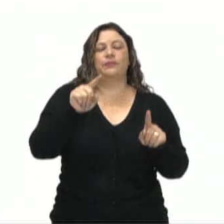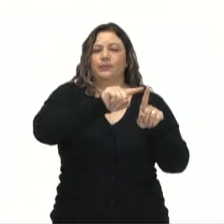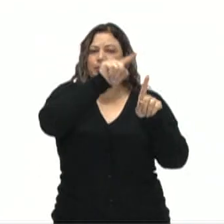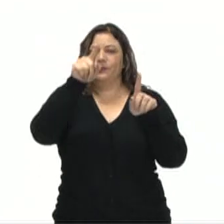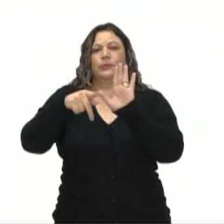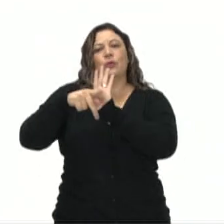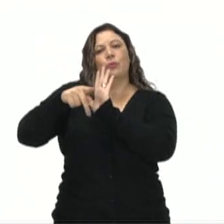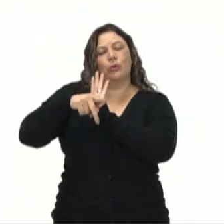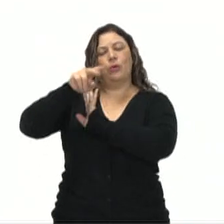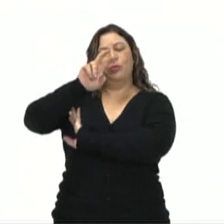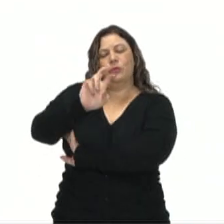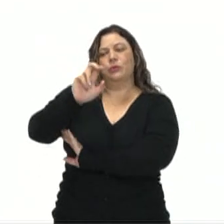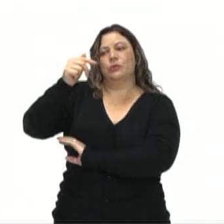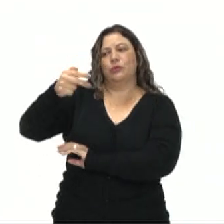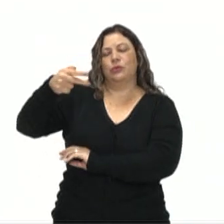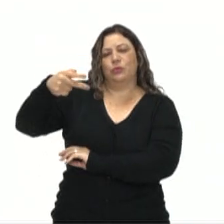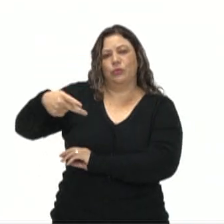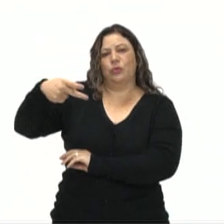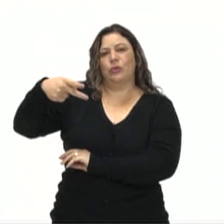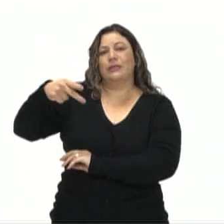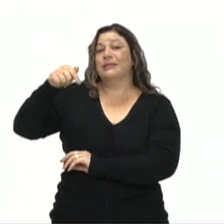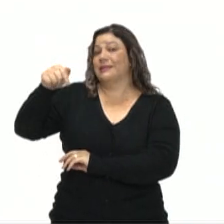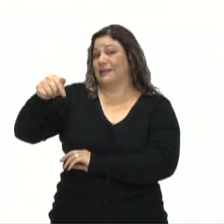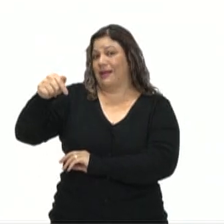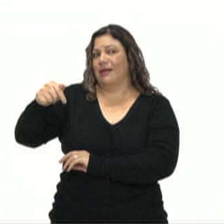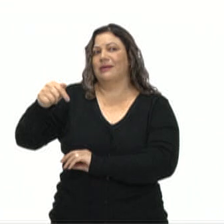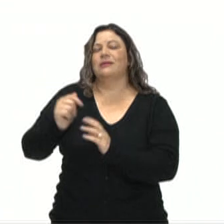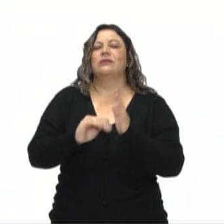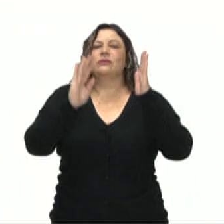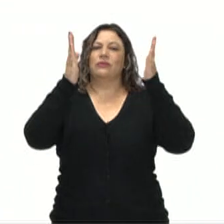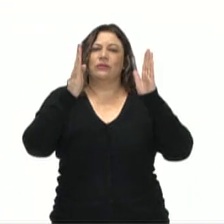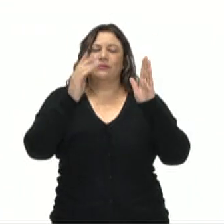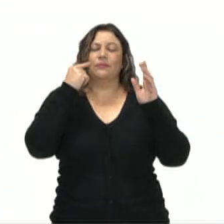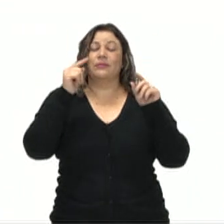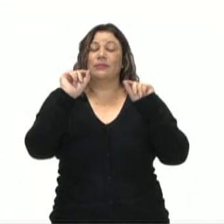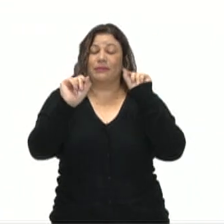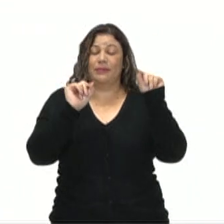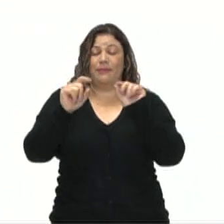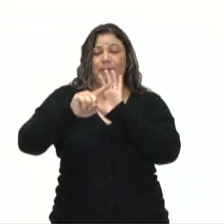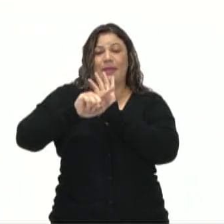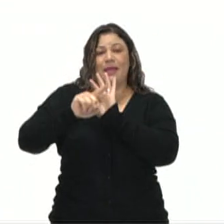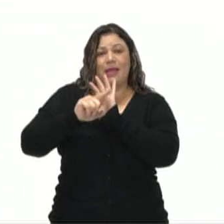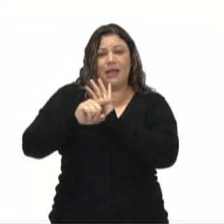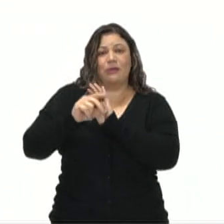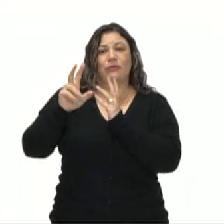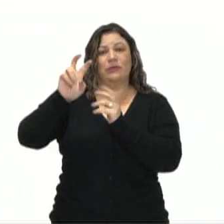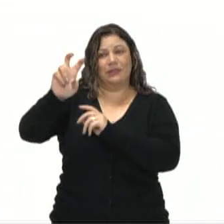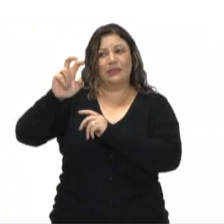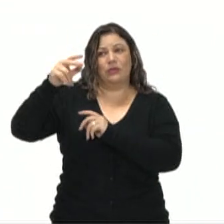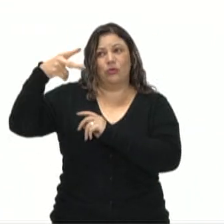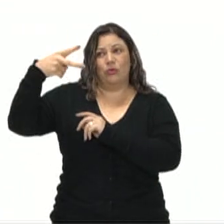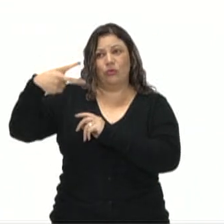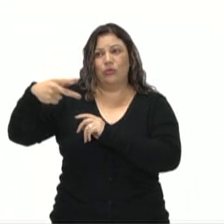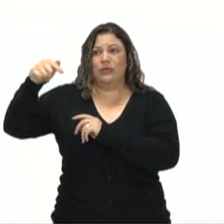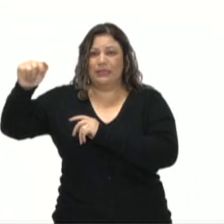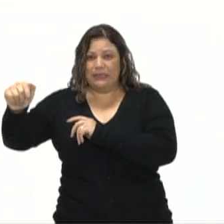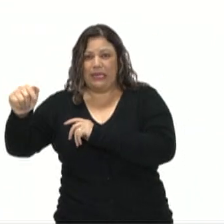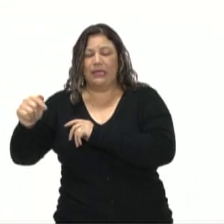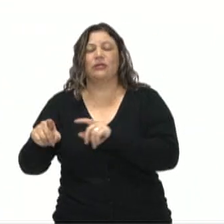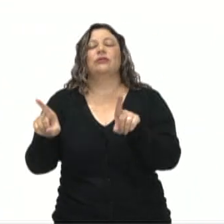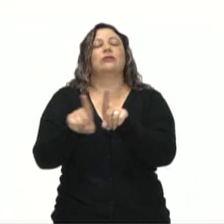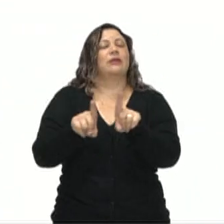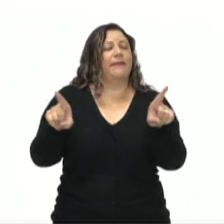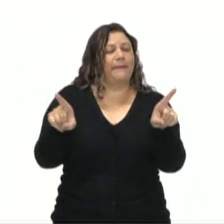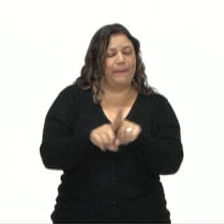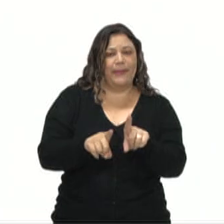próprio 527, simétrico menos 527 e o módulo de menos 527 também